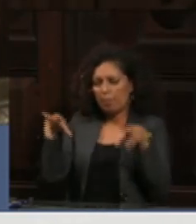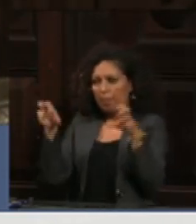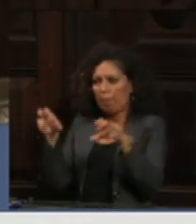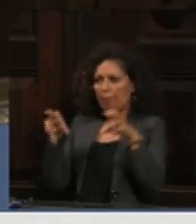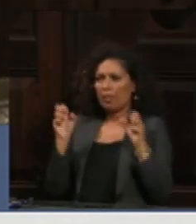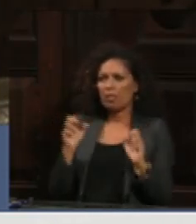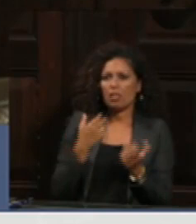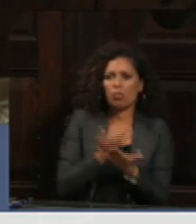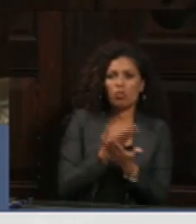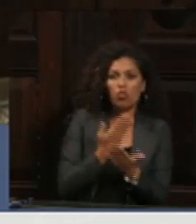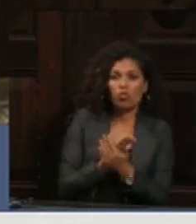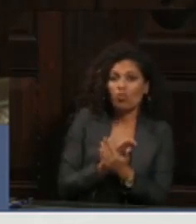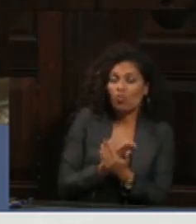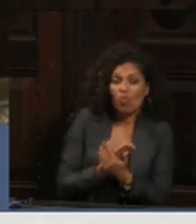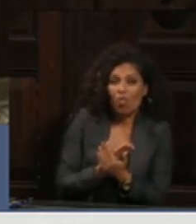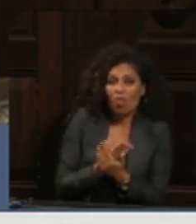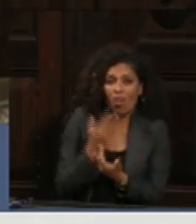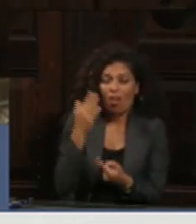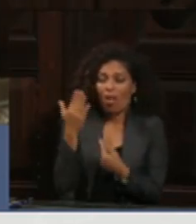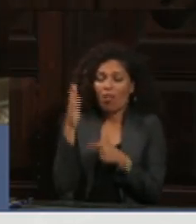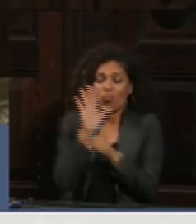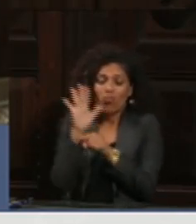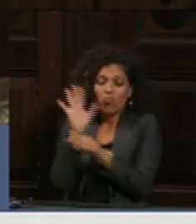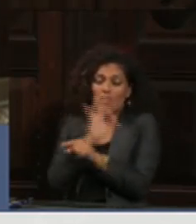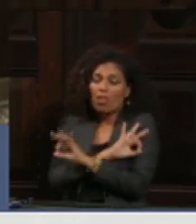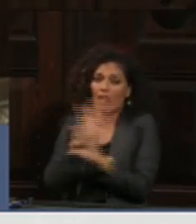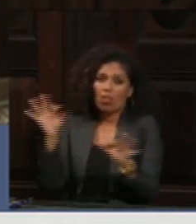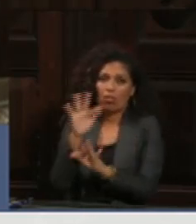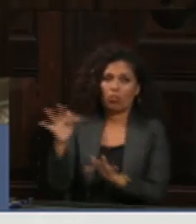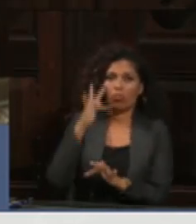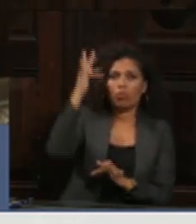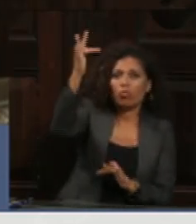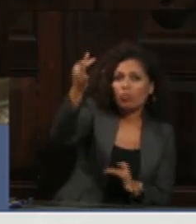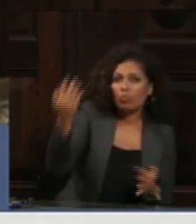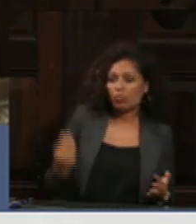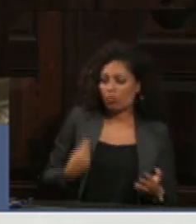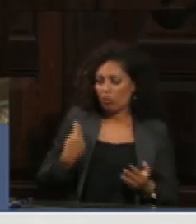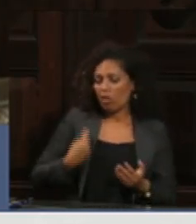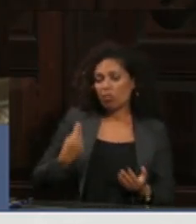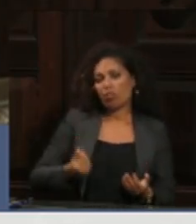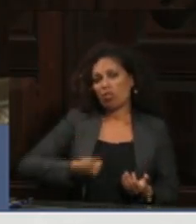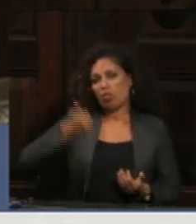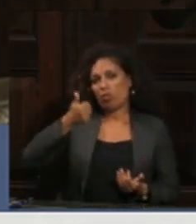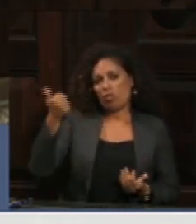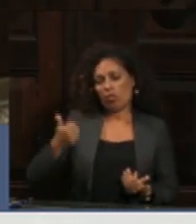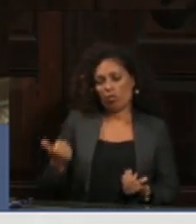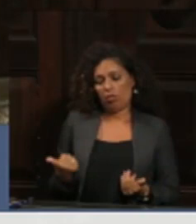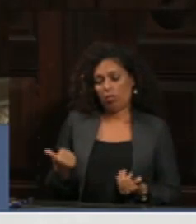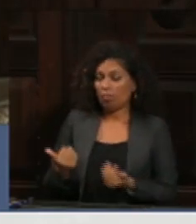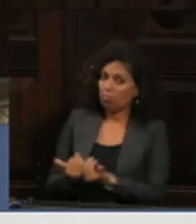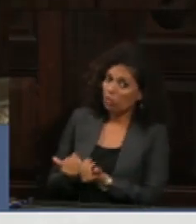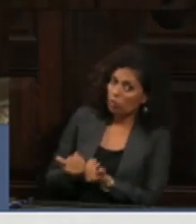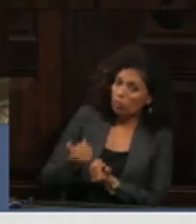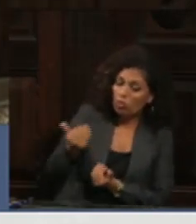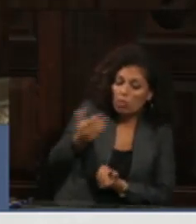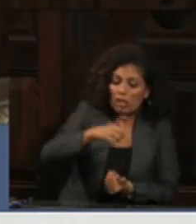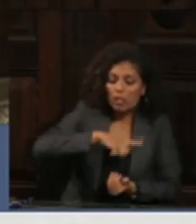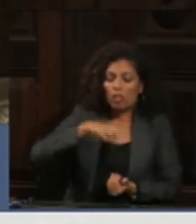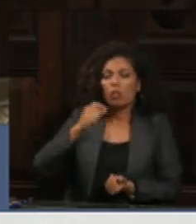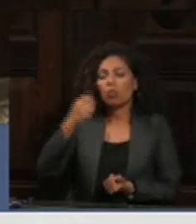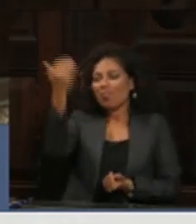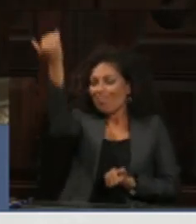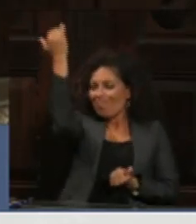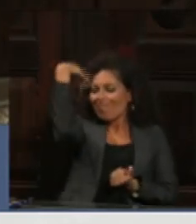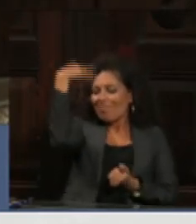não apresenta um futuro digno de oportunidades, de uma vida melhor, que começa a surgir uma frustração,